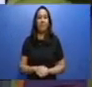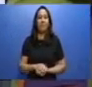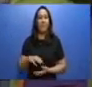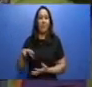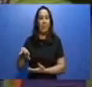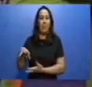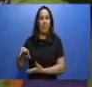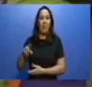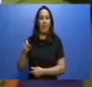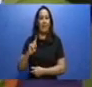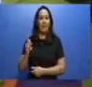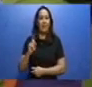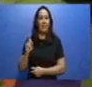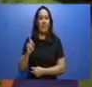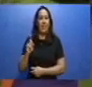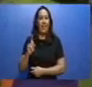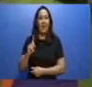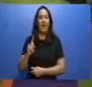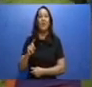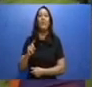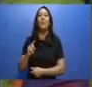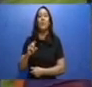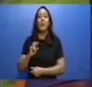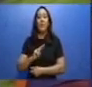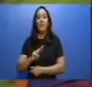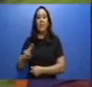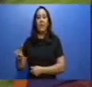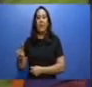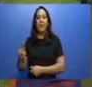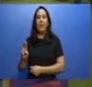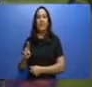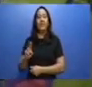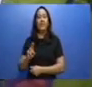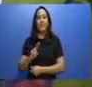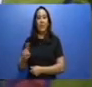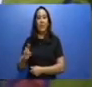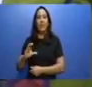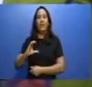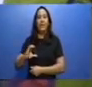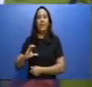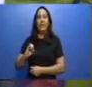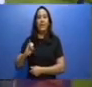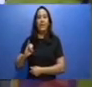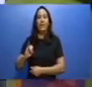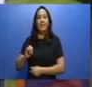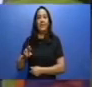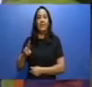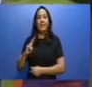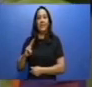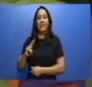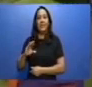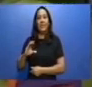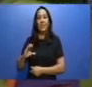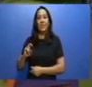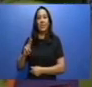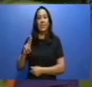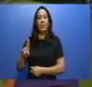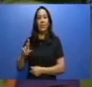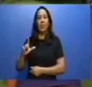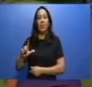é que chama a figura? O círculo. Eu terei um círculo. Copiem